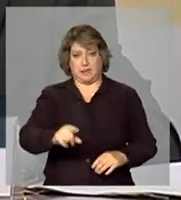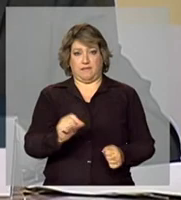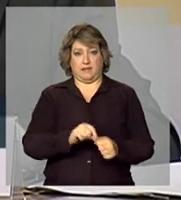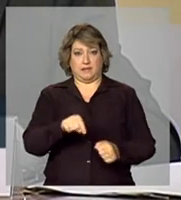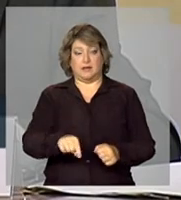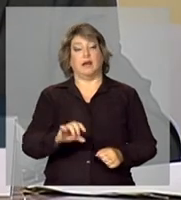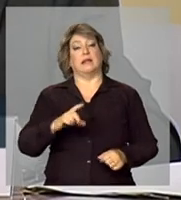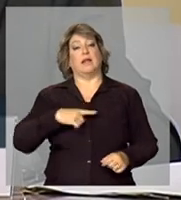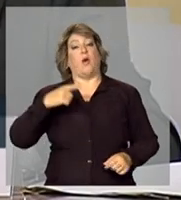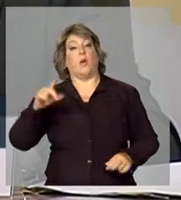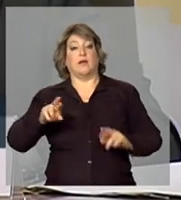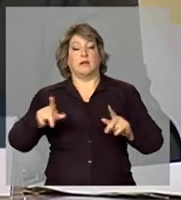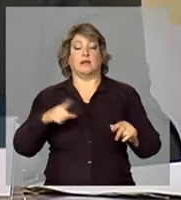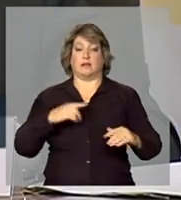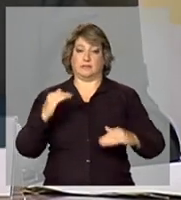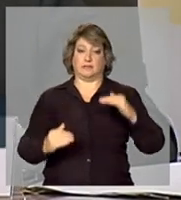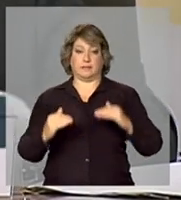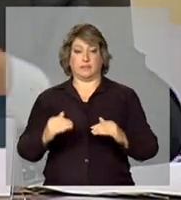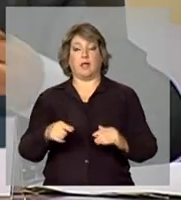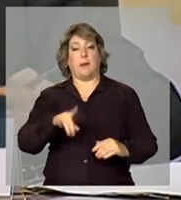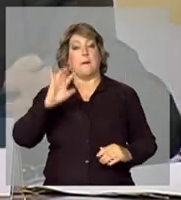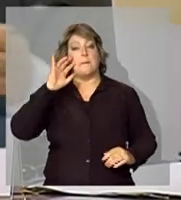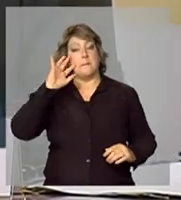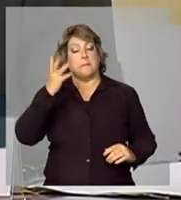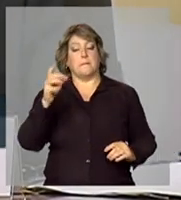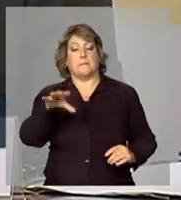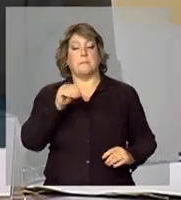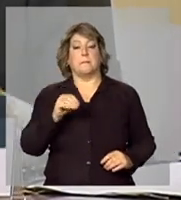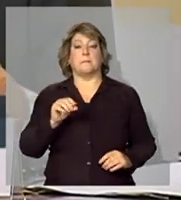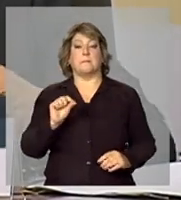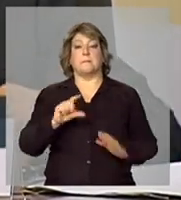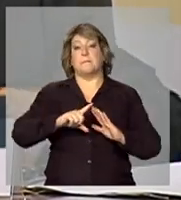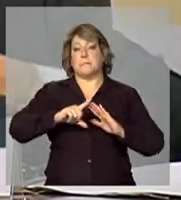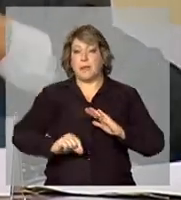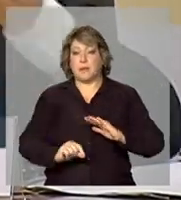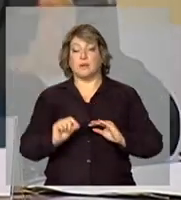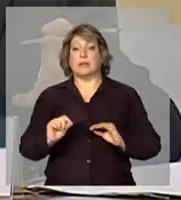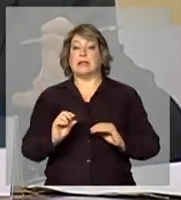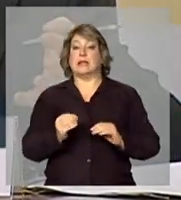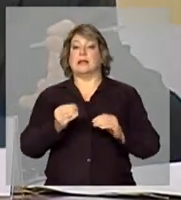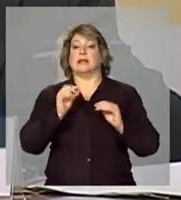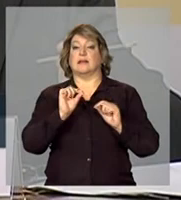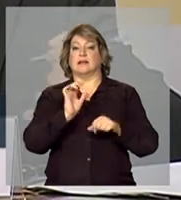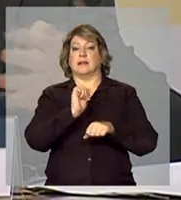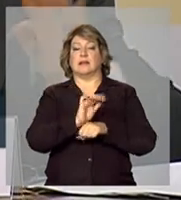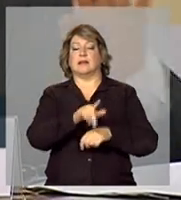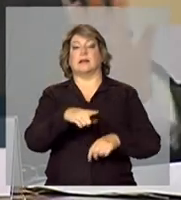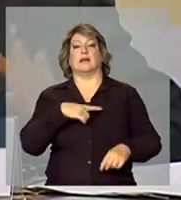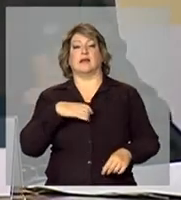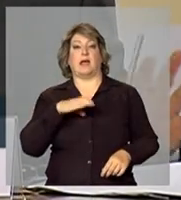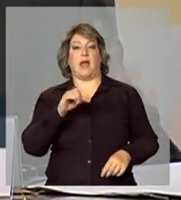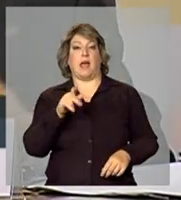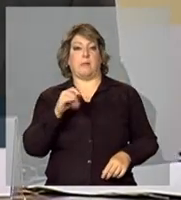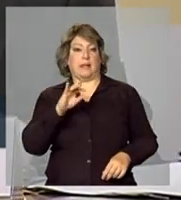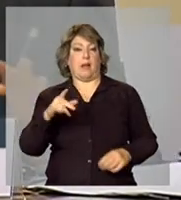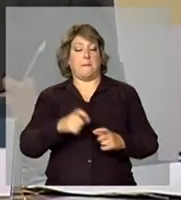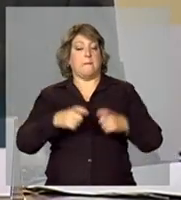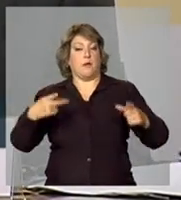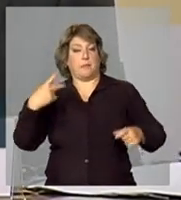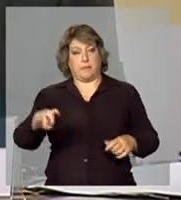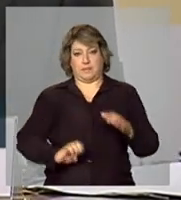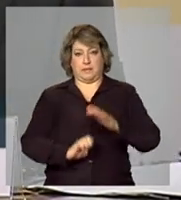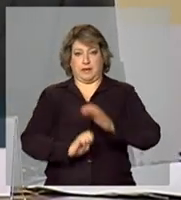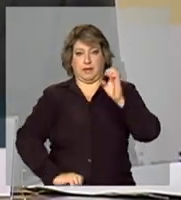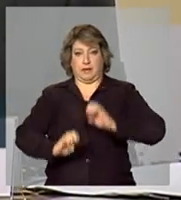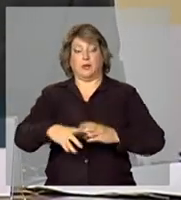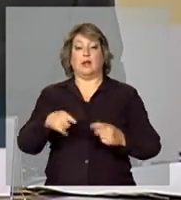nós temos uma flexibilidade você pode decidir pegar menos e deixar uma capitalização maior da empresa Então isto é